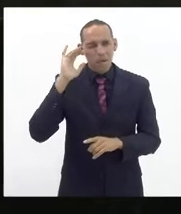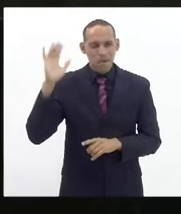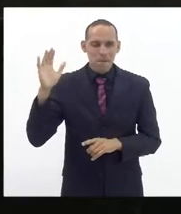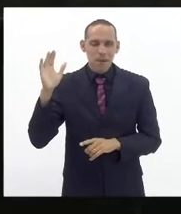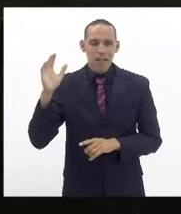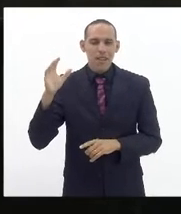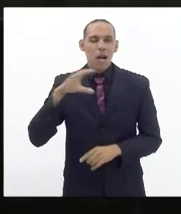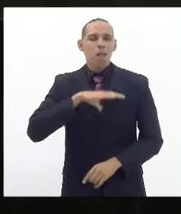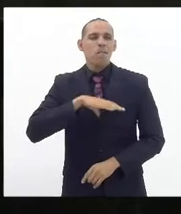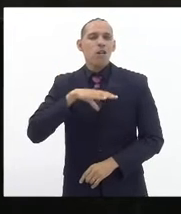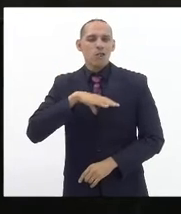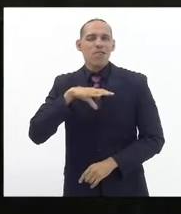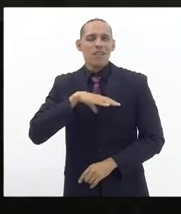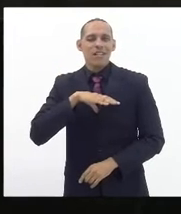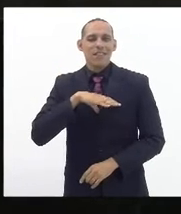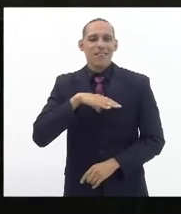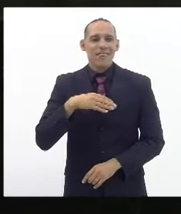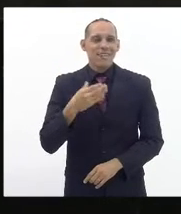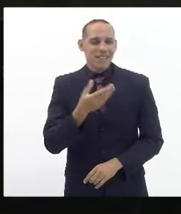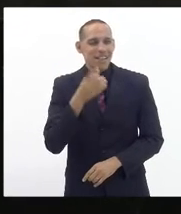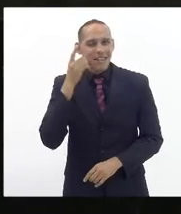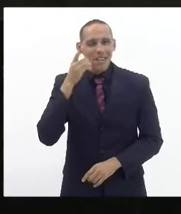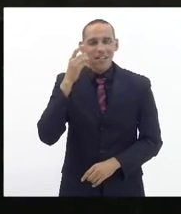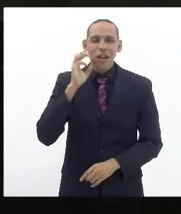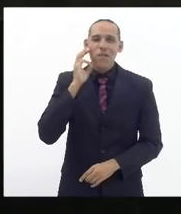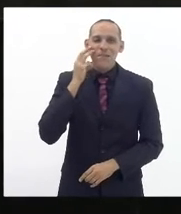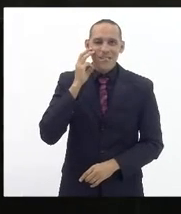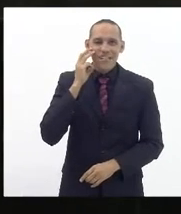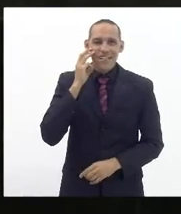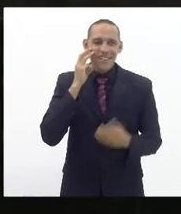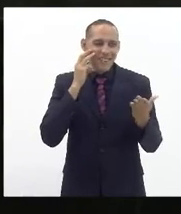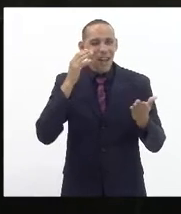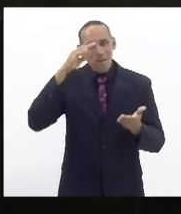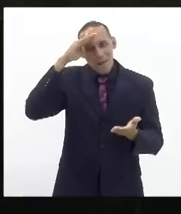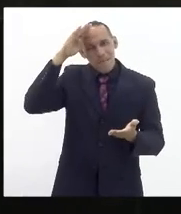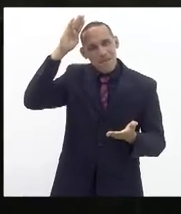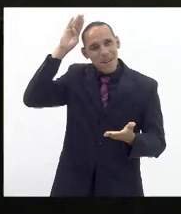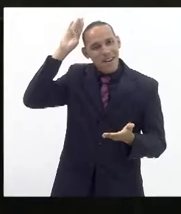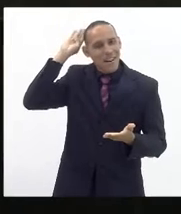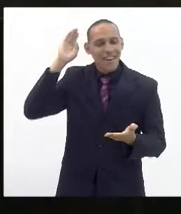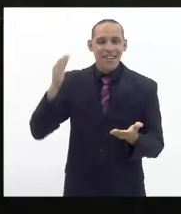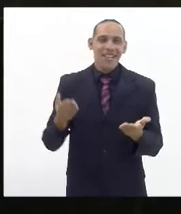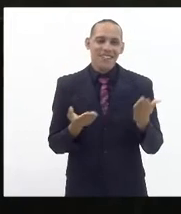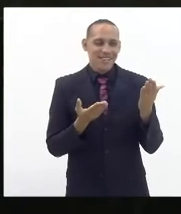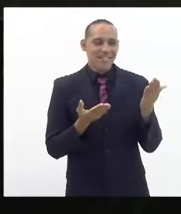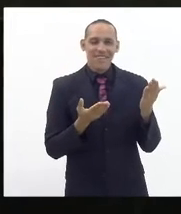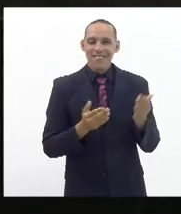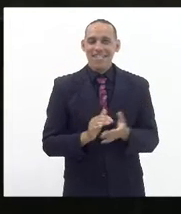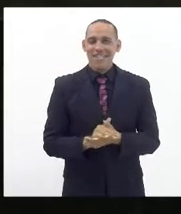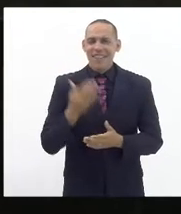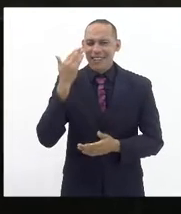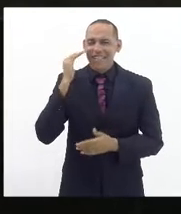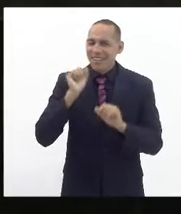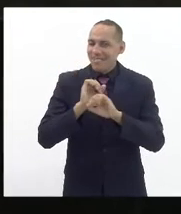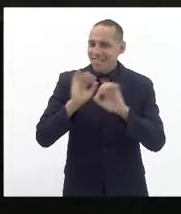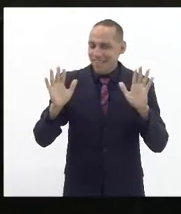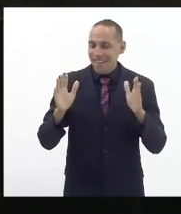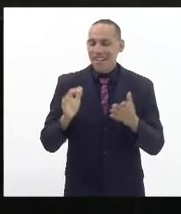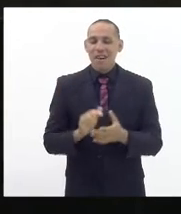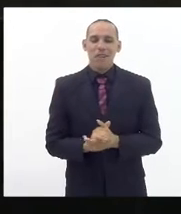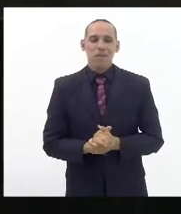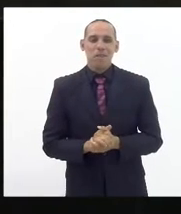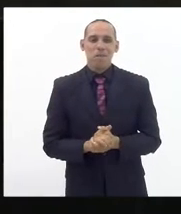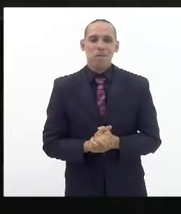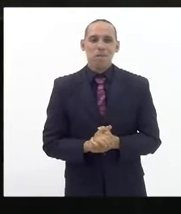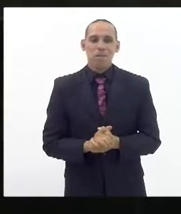do português, e veja que deputado Valdec, um acadêmico letrado que entende bastante desse